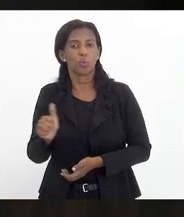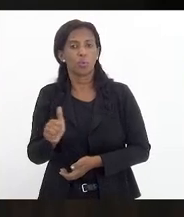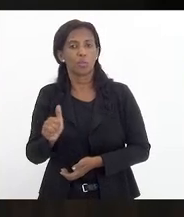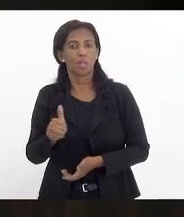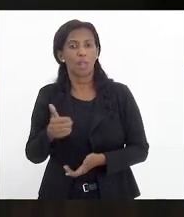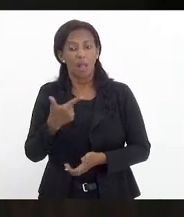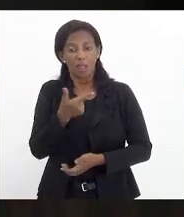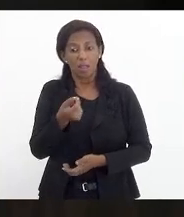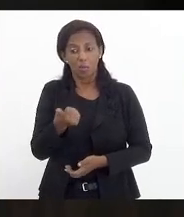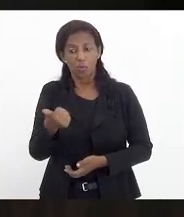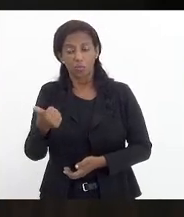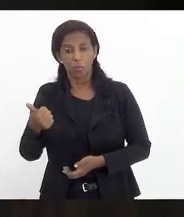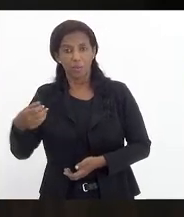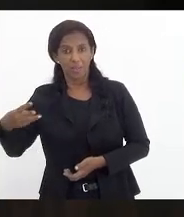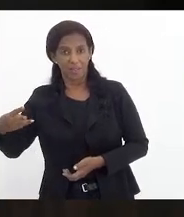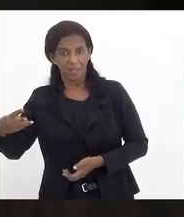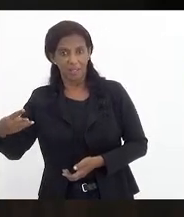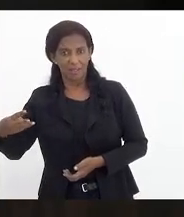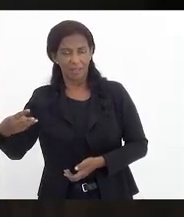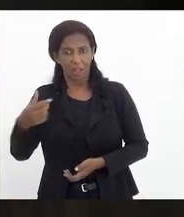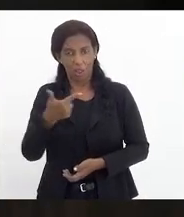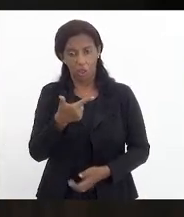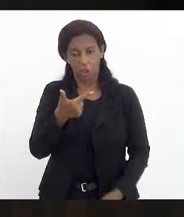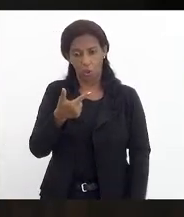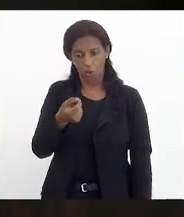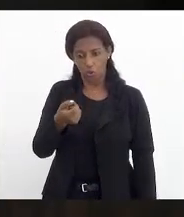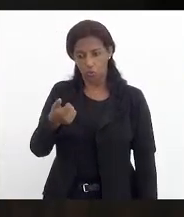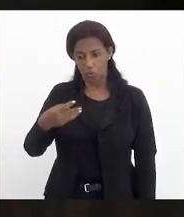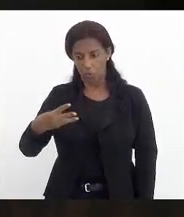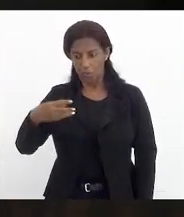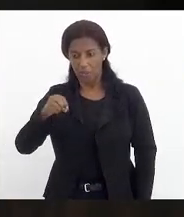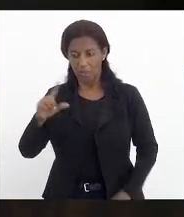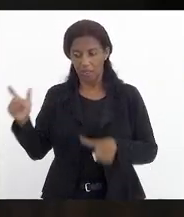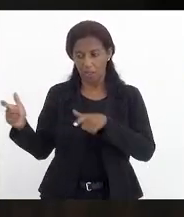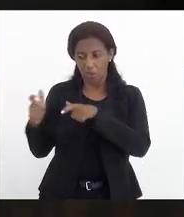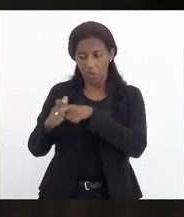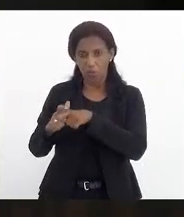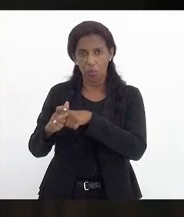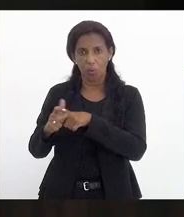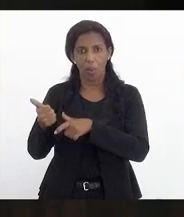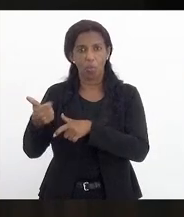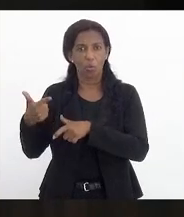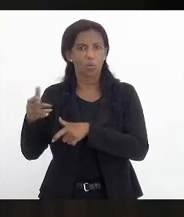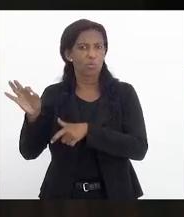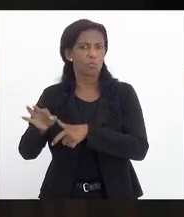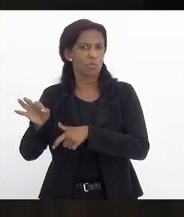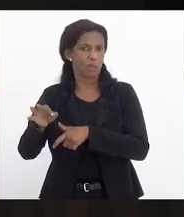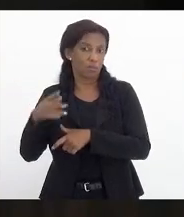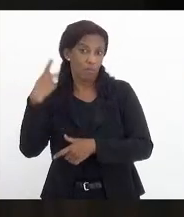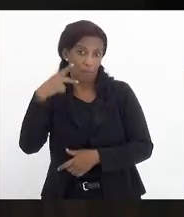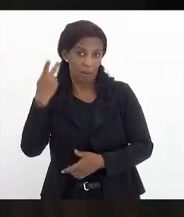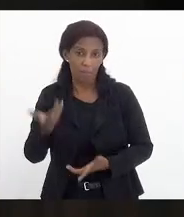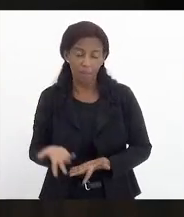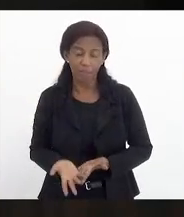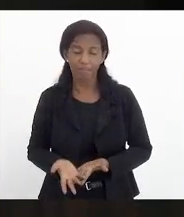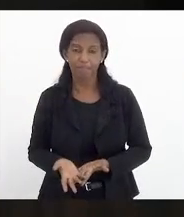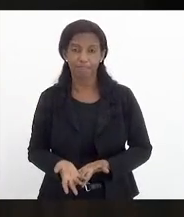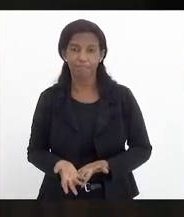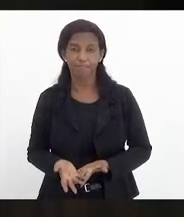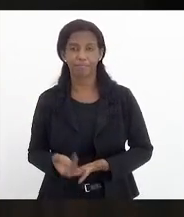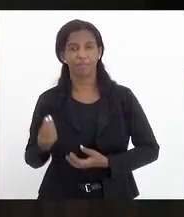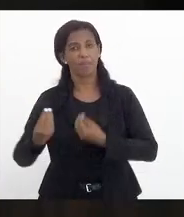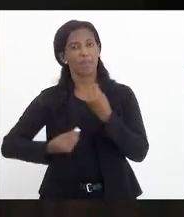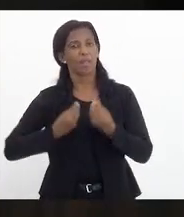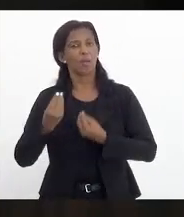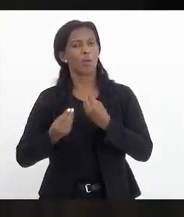2030, 11% ao ano. Pode isso? Aí é o fim do parlamento. É como